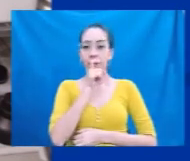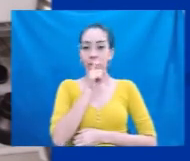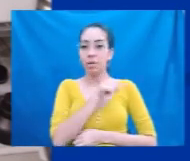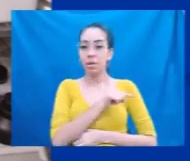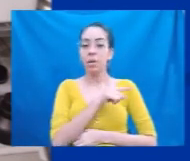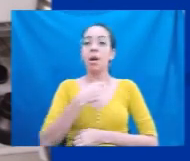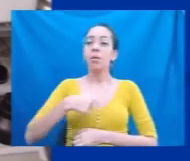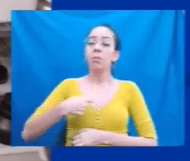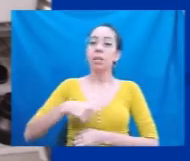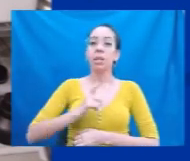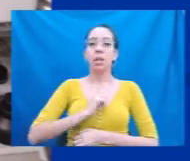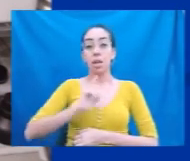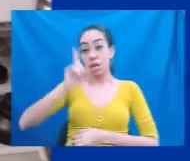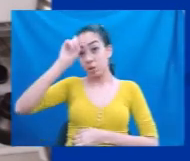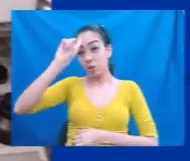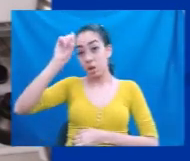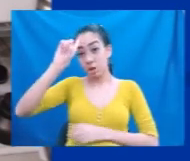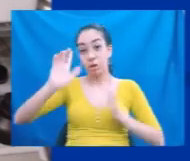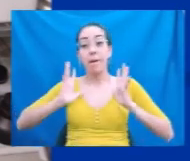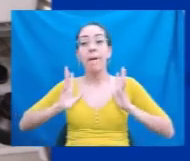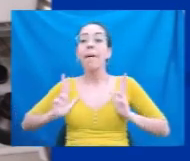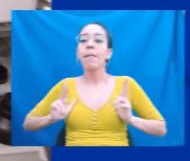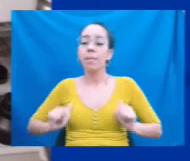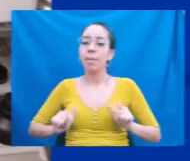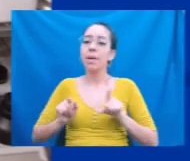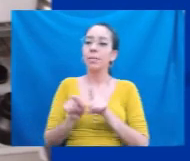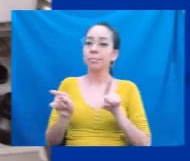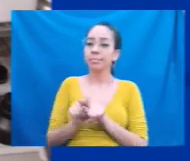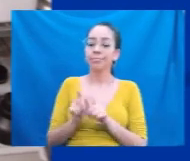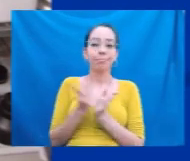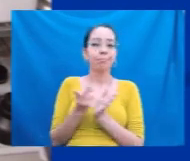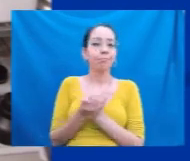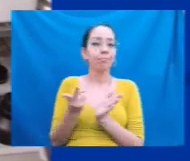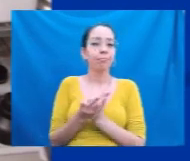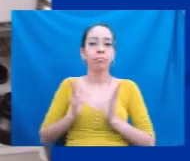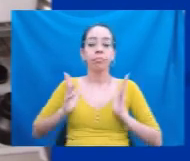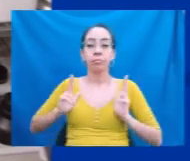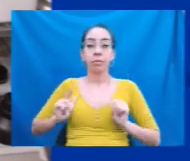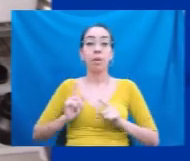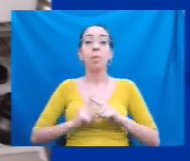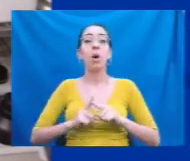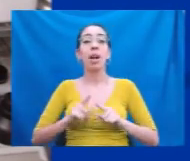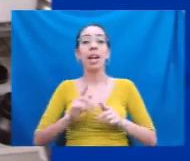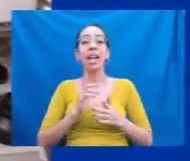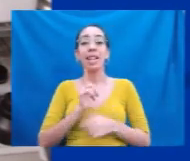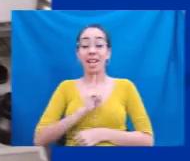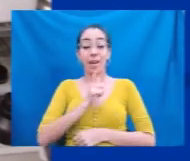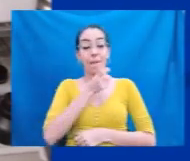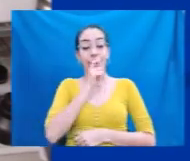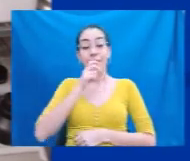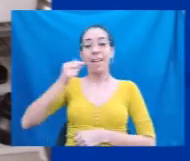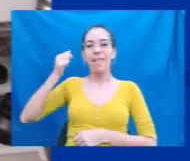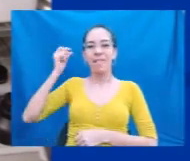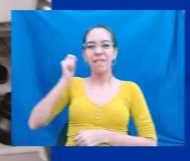ter realmente uma rotina ali de limpeza. Muitas geladeiras antigas, elas não são nem frost free, né?